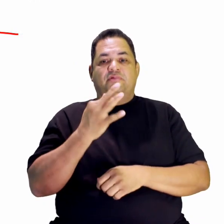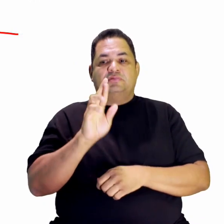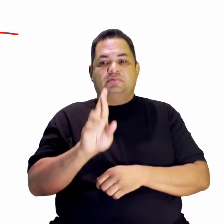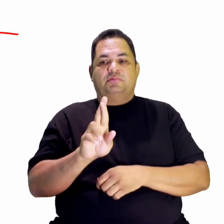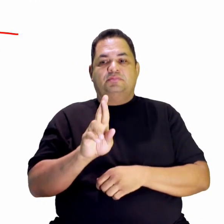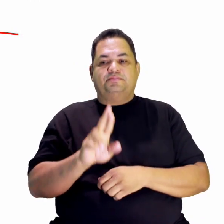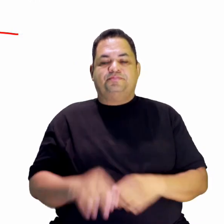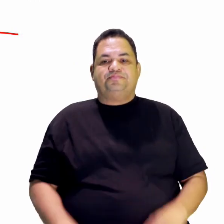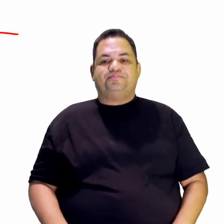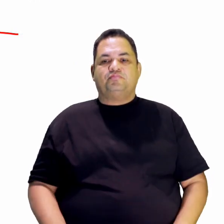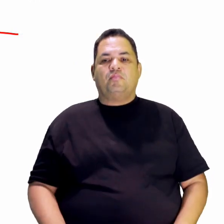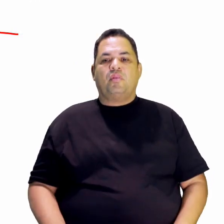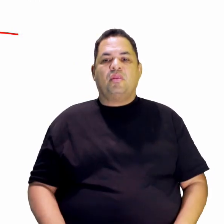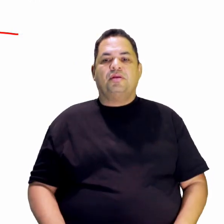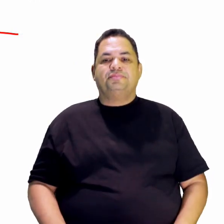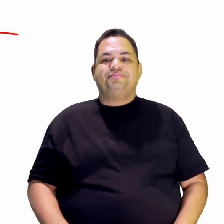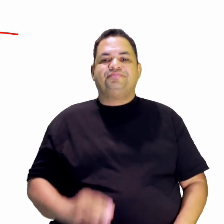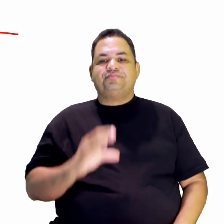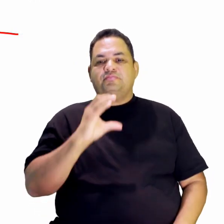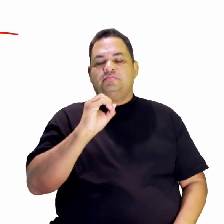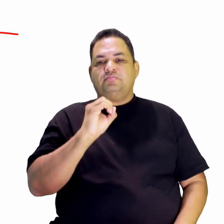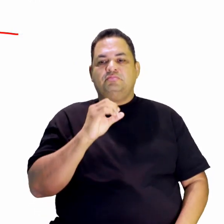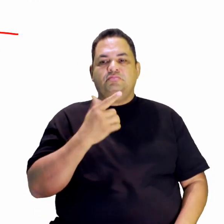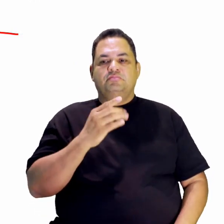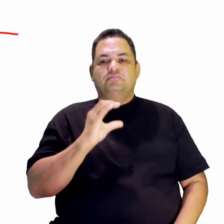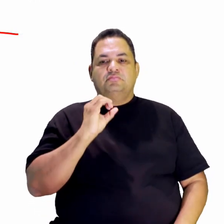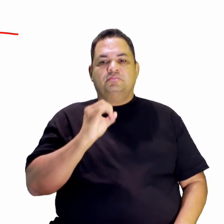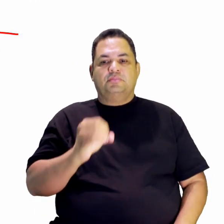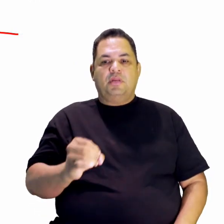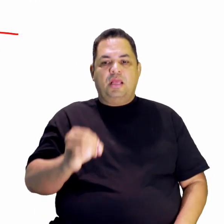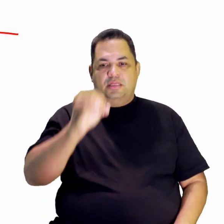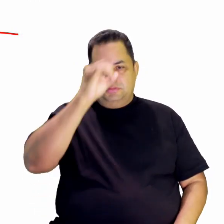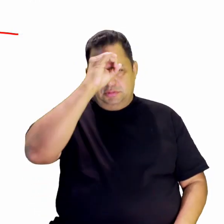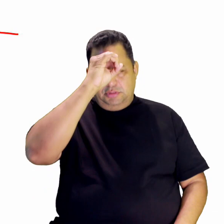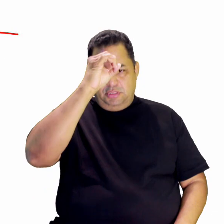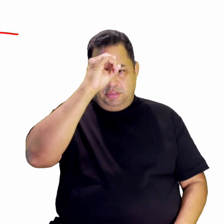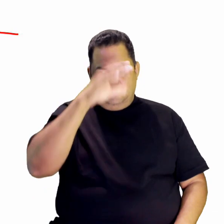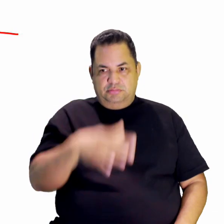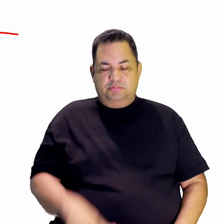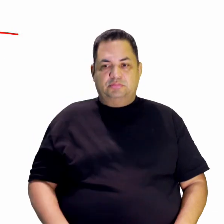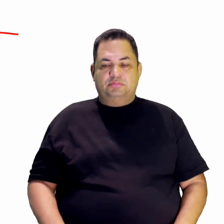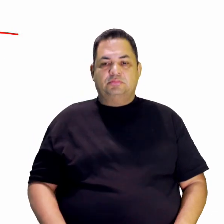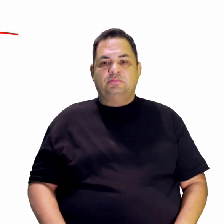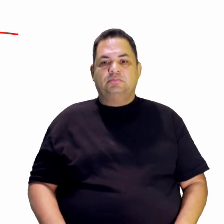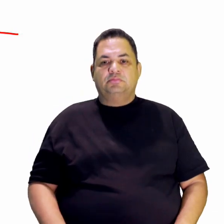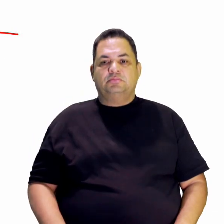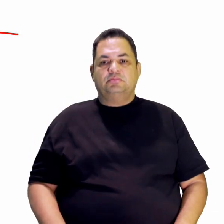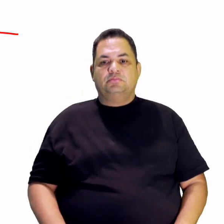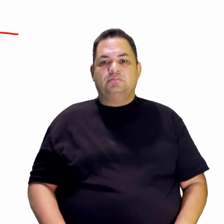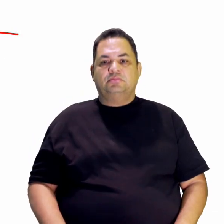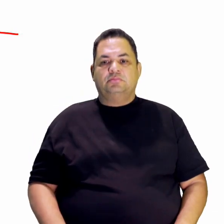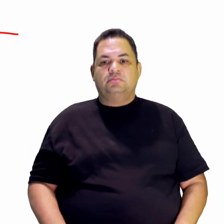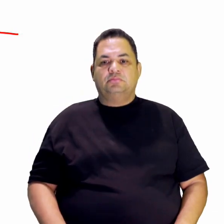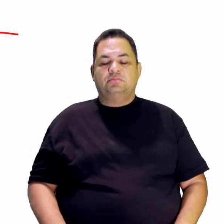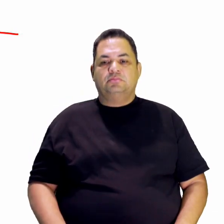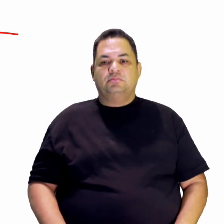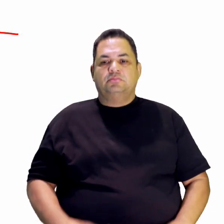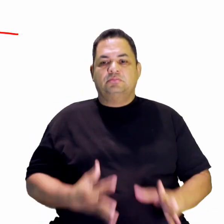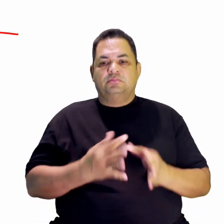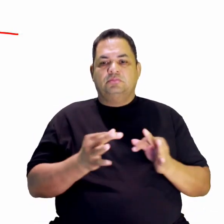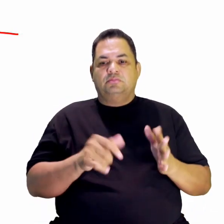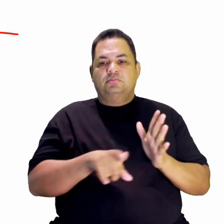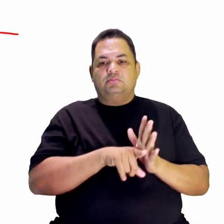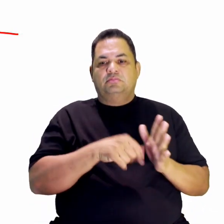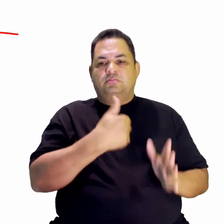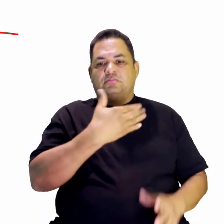aí. 0, que é nula, a velocidade está constante. Então, a força que puxa tem que ser 100, né? Simples. Menos